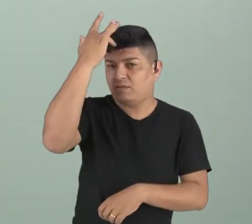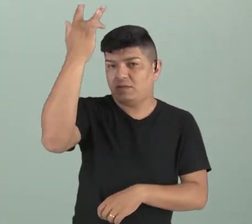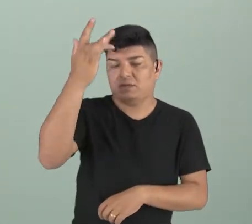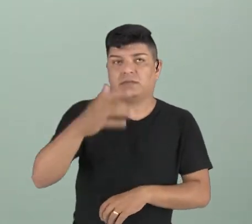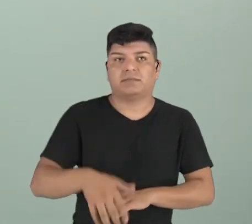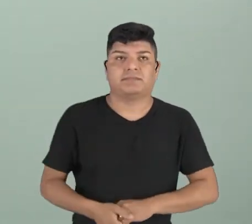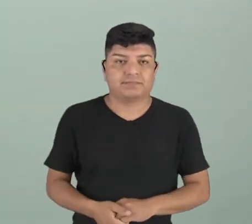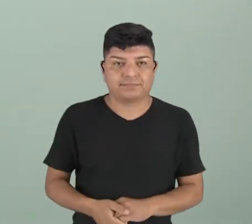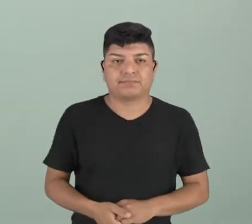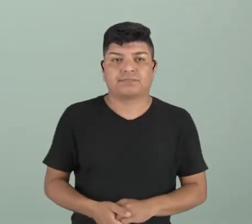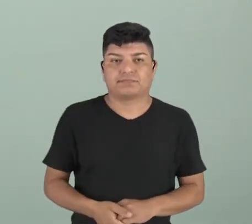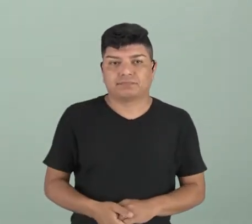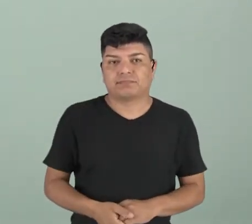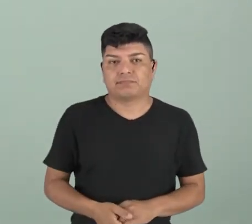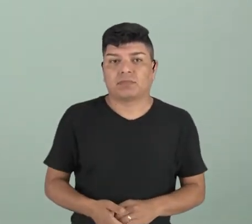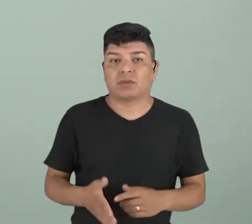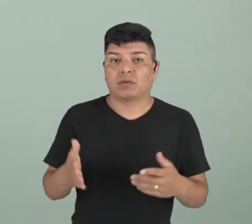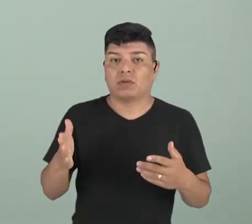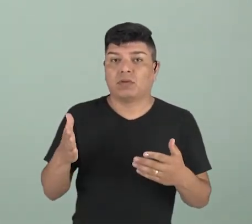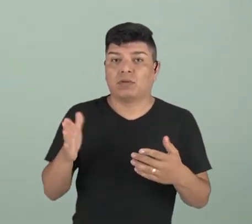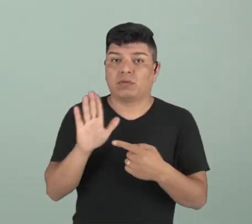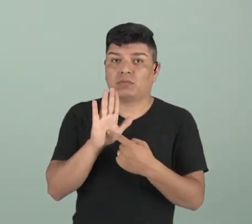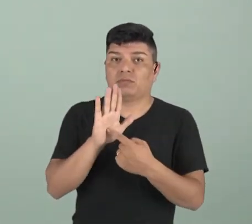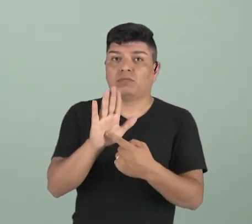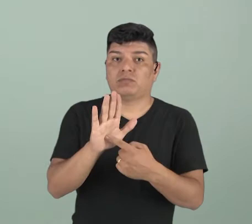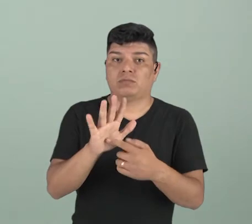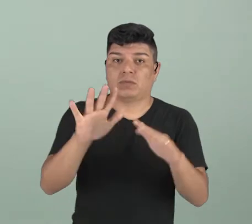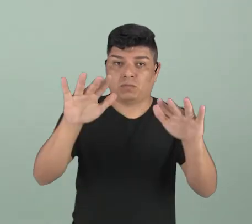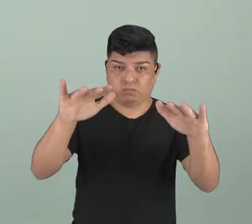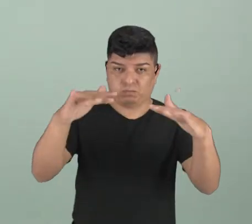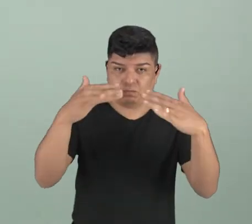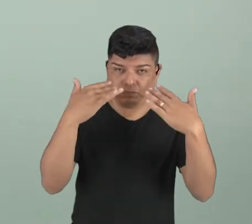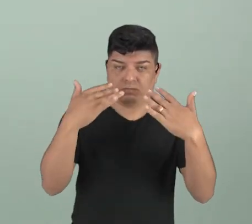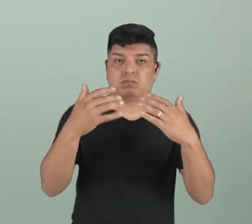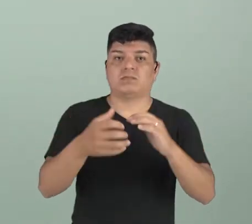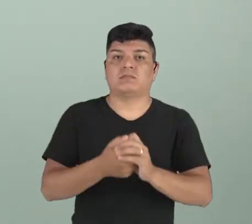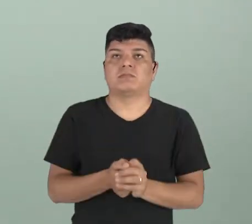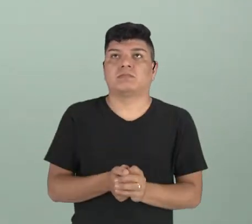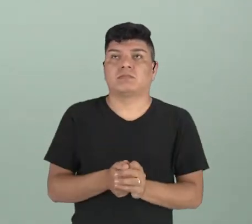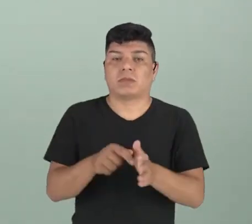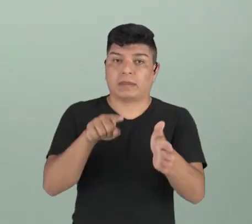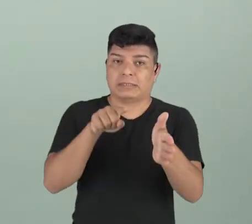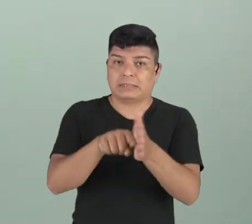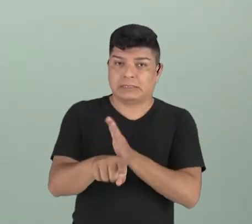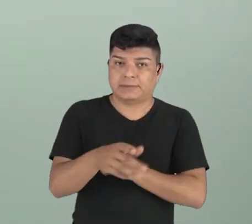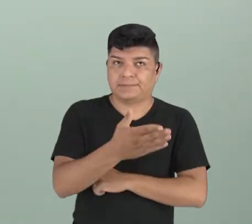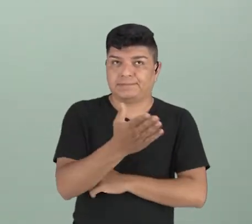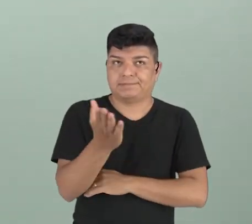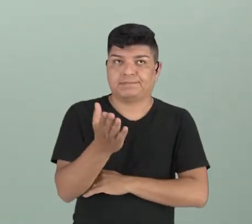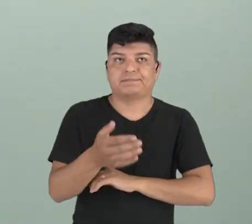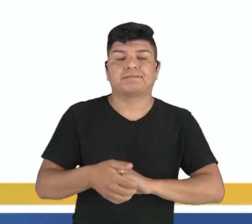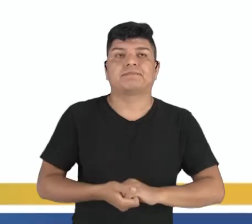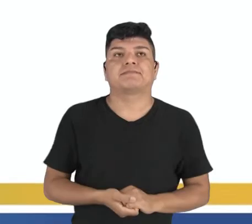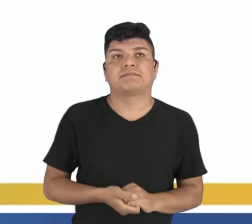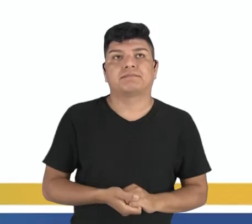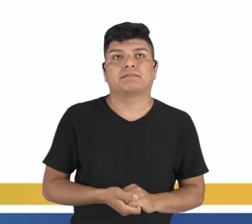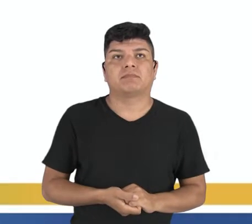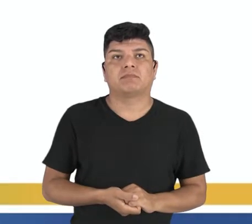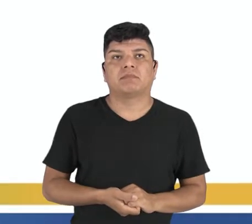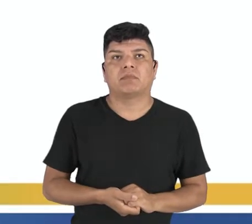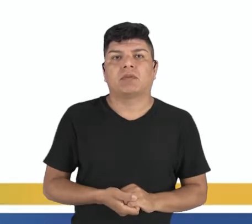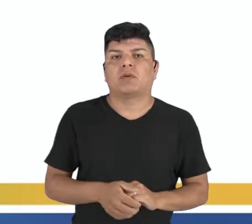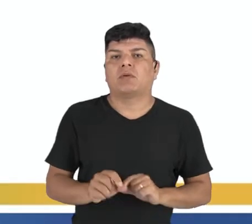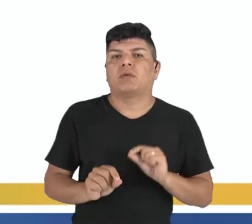isso, eu quero aqui problematizar, chamar sua atenção para essa seguinte pergunta, preste atenção. O